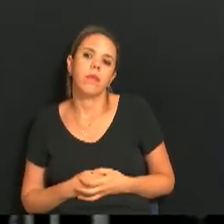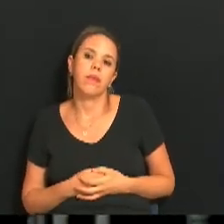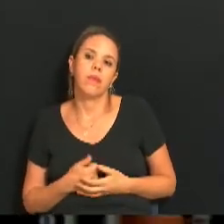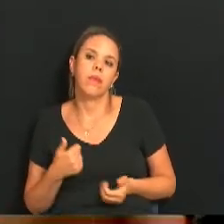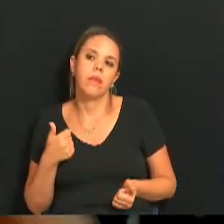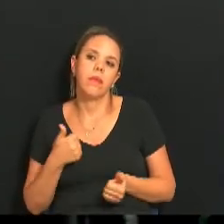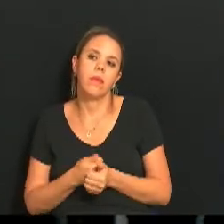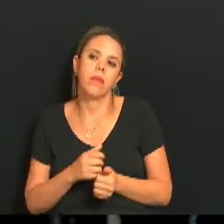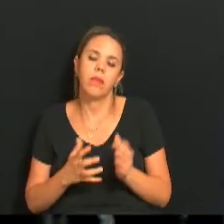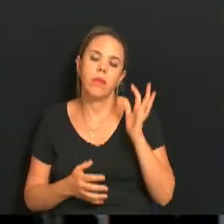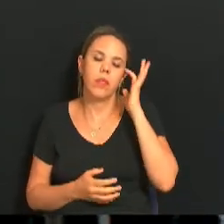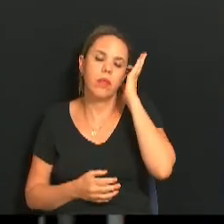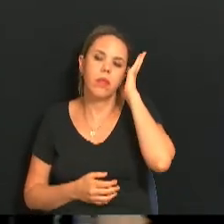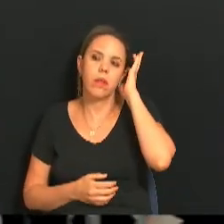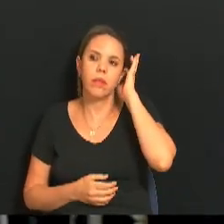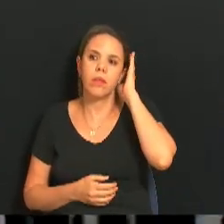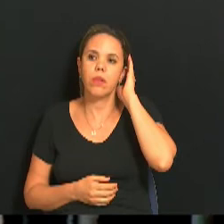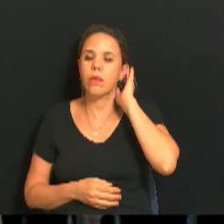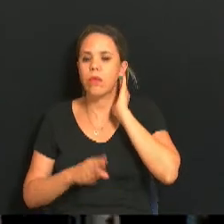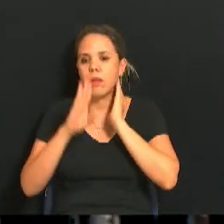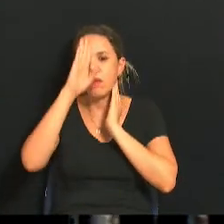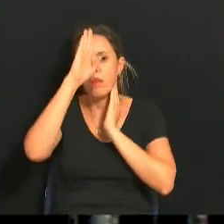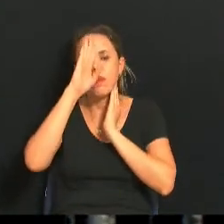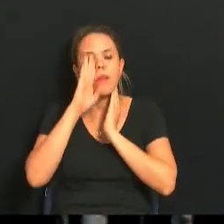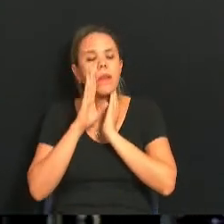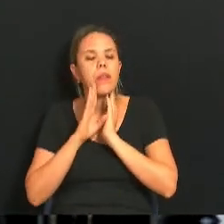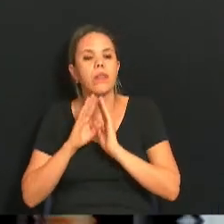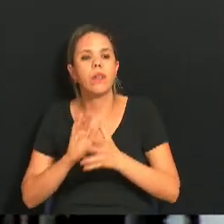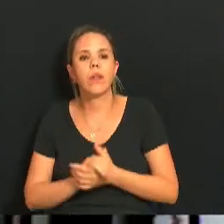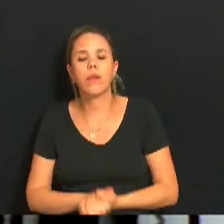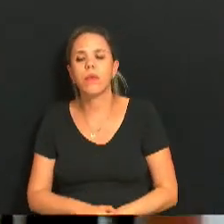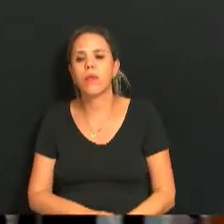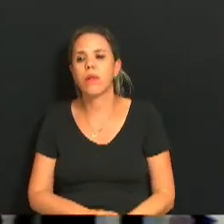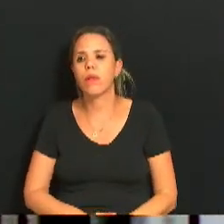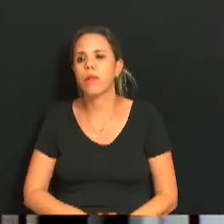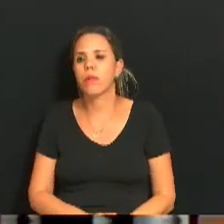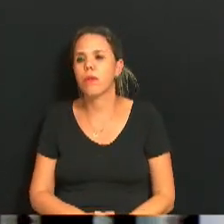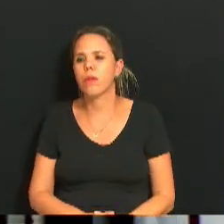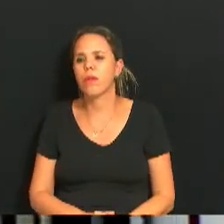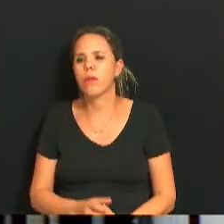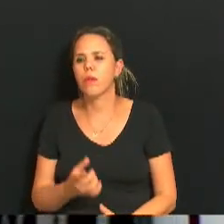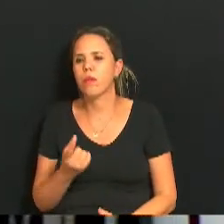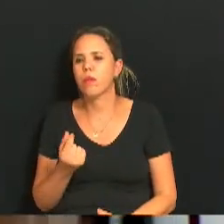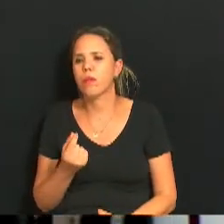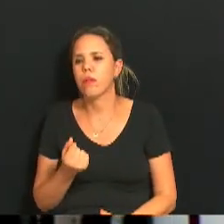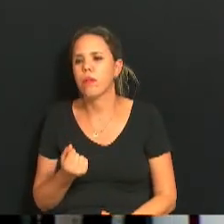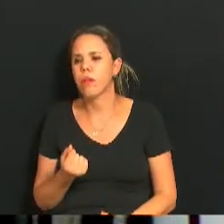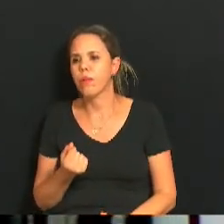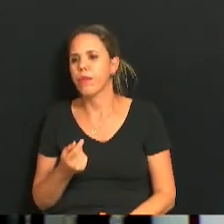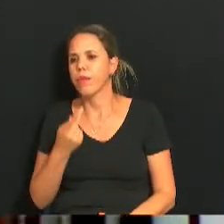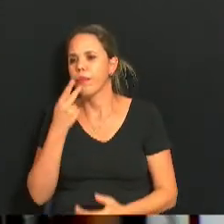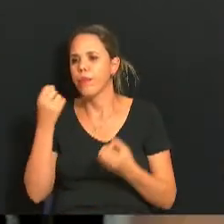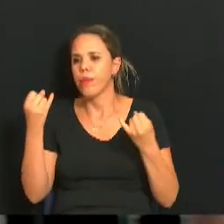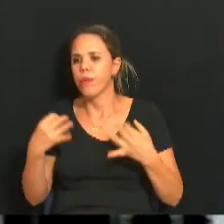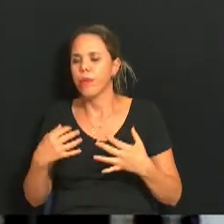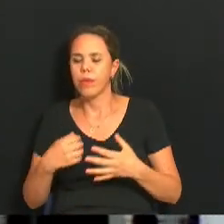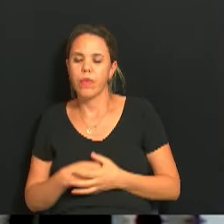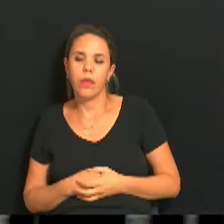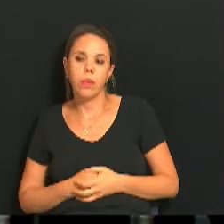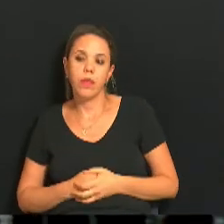acontecer o título gratuito quanto a título oneroso tá a título oneroso como eu falei é